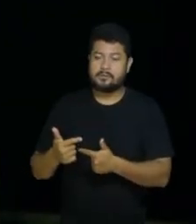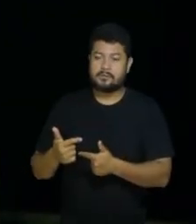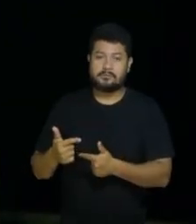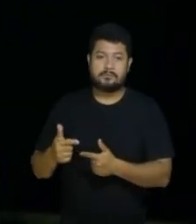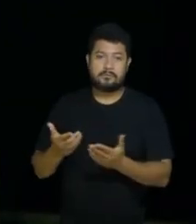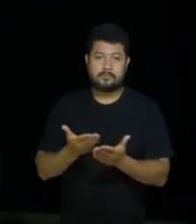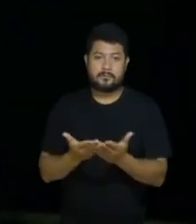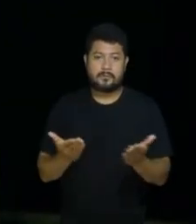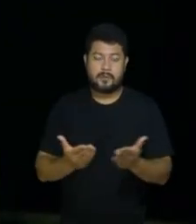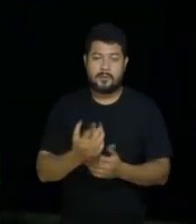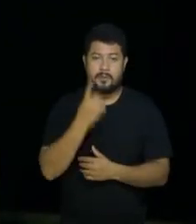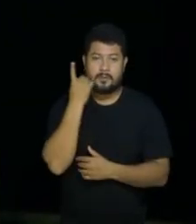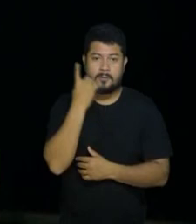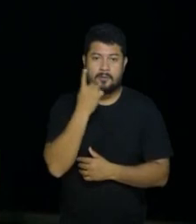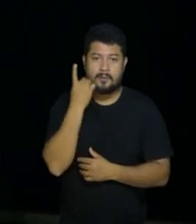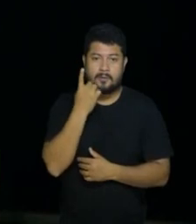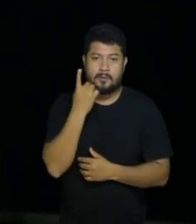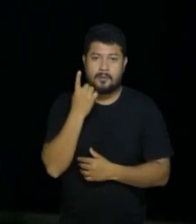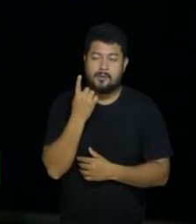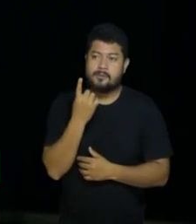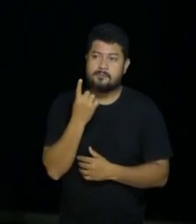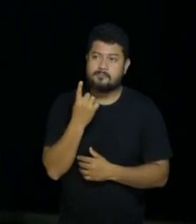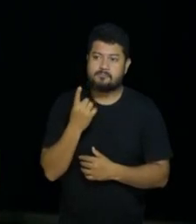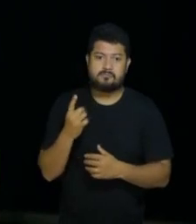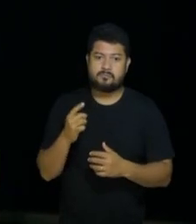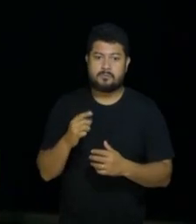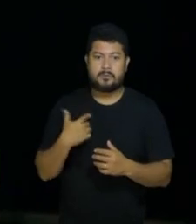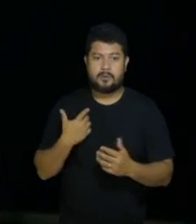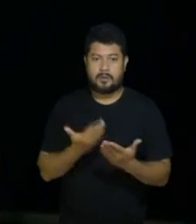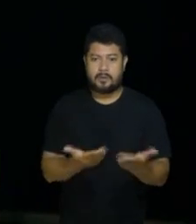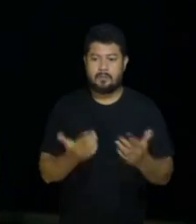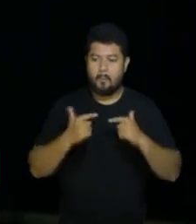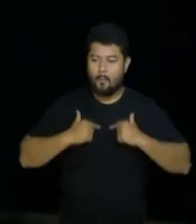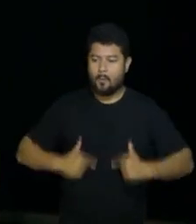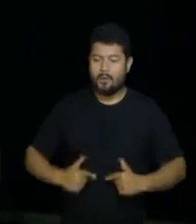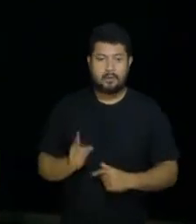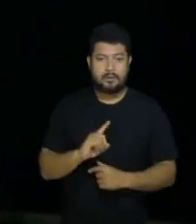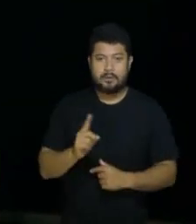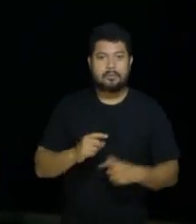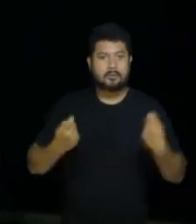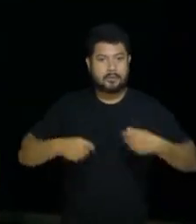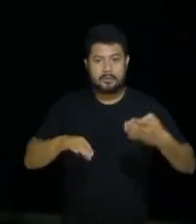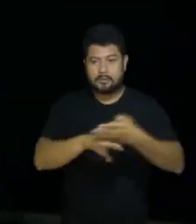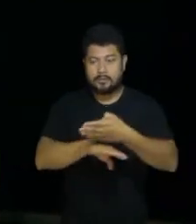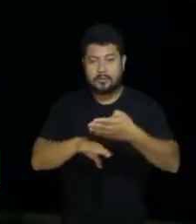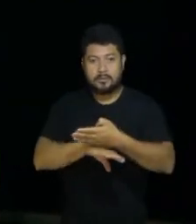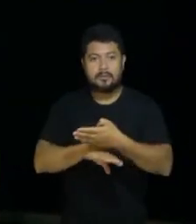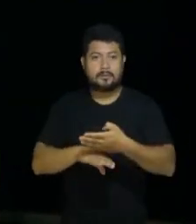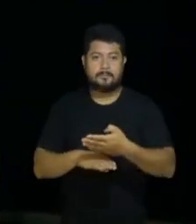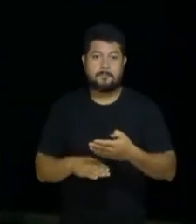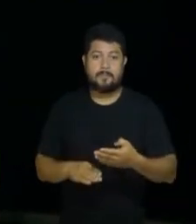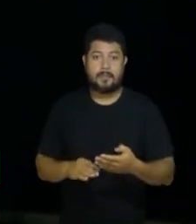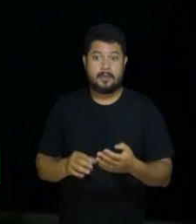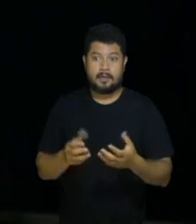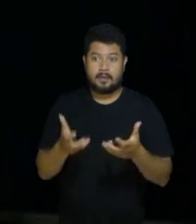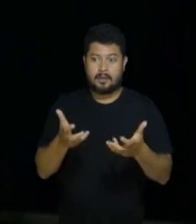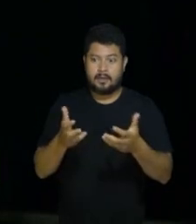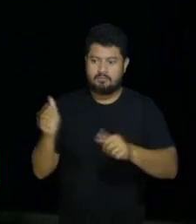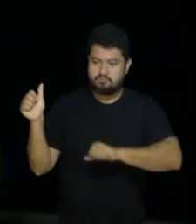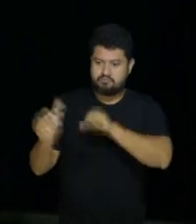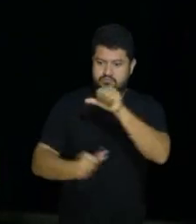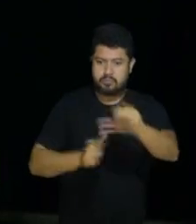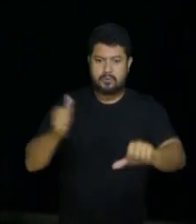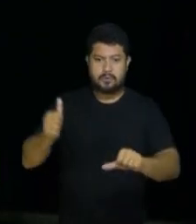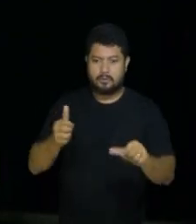será ausente. Nós, para mudar o destino de Santa Catarina e, de